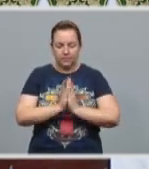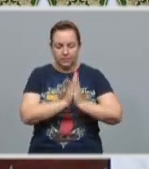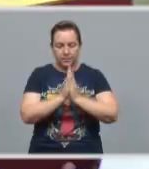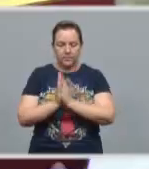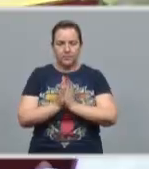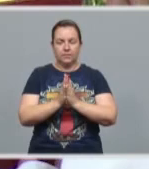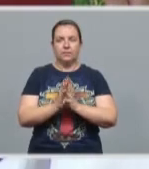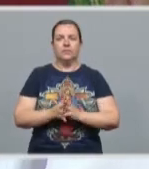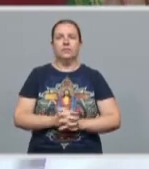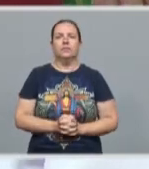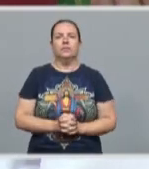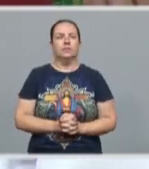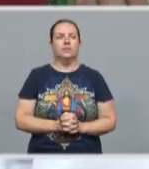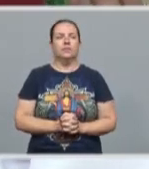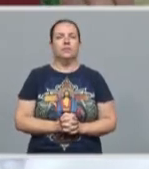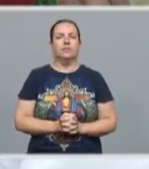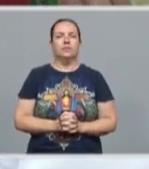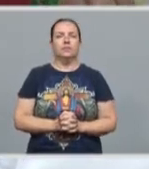Oremos.